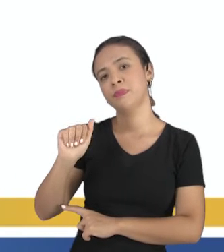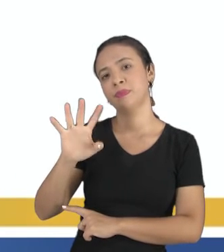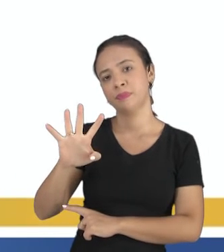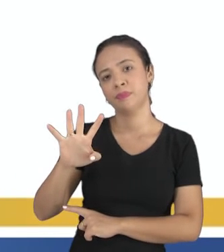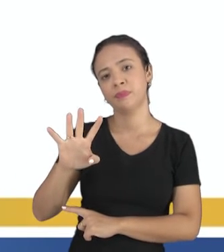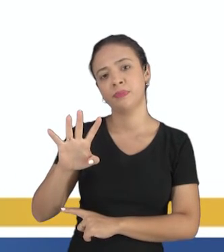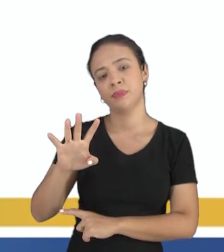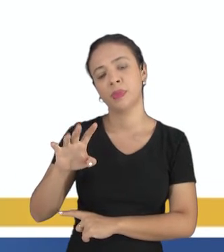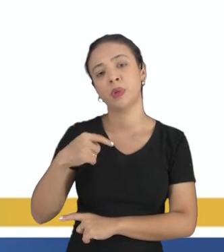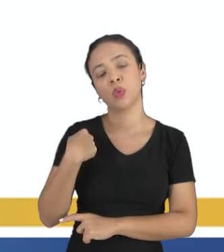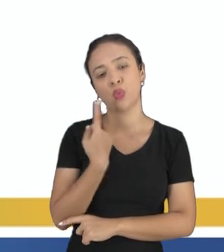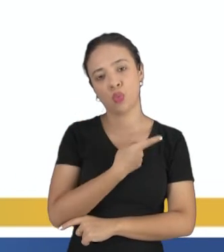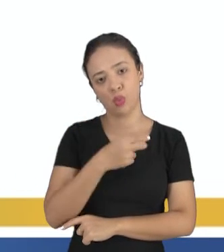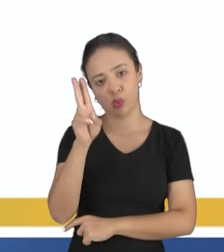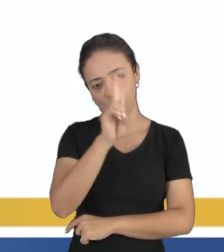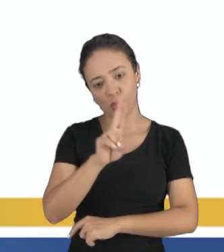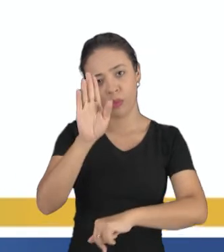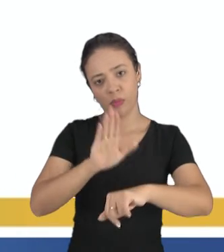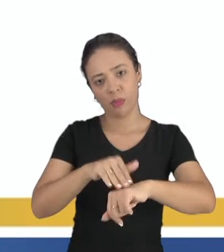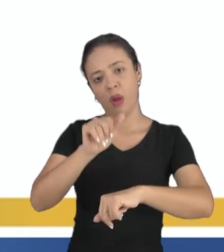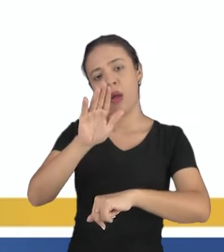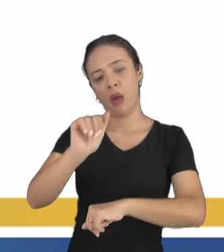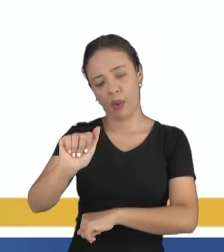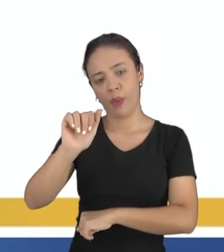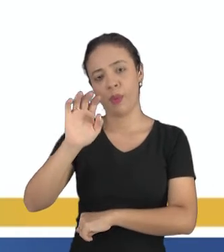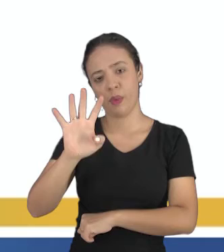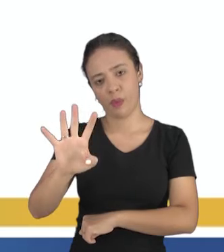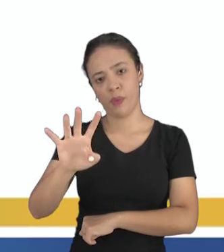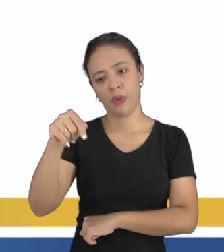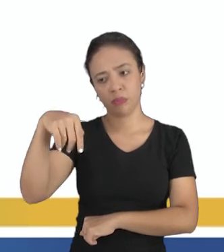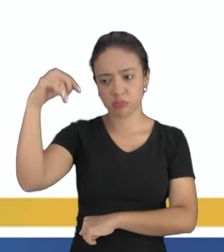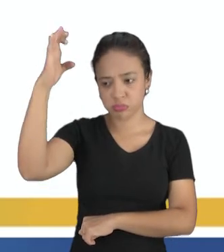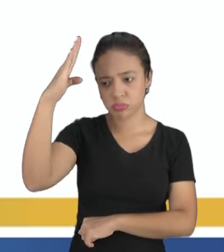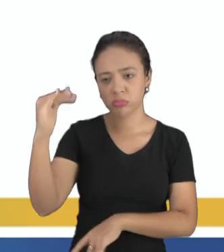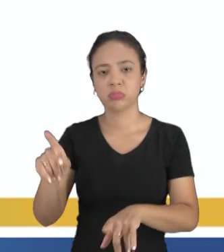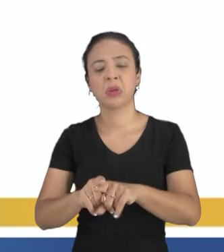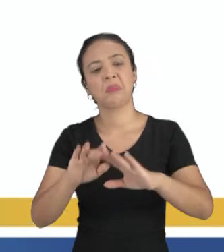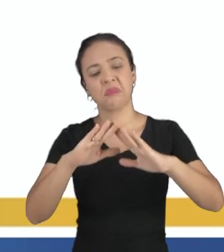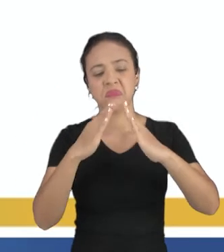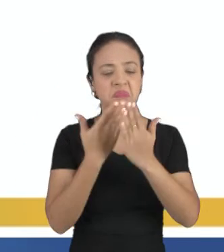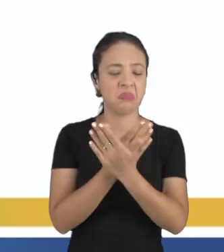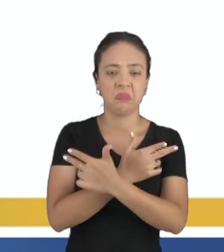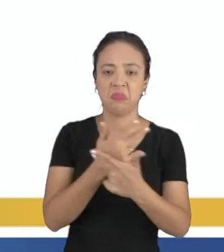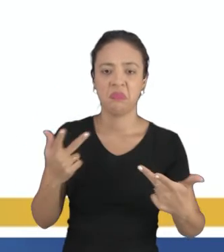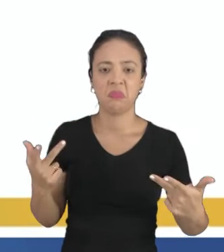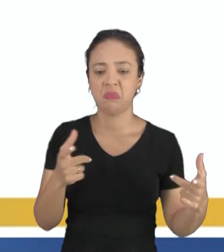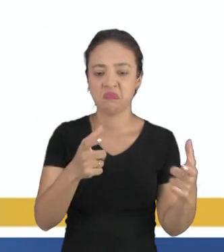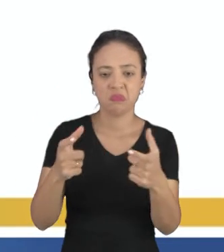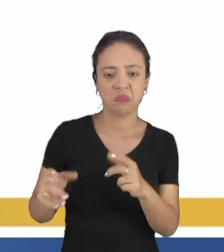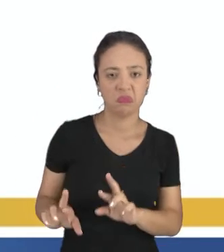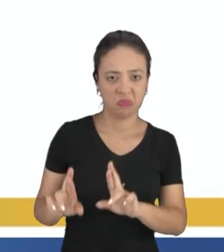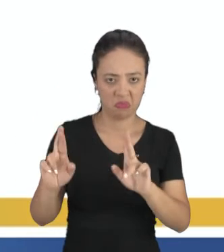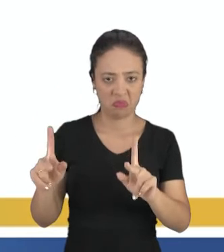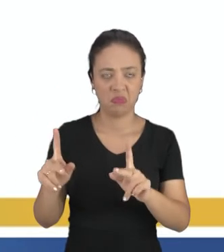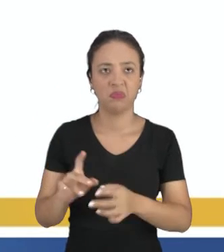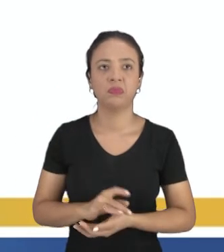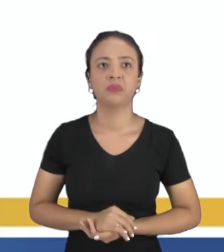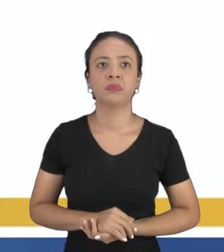A4, que é o que a gente usa nos escritórios brasileiros e em todas as escolas e repartições.